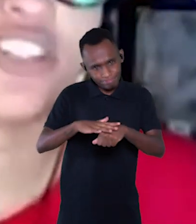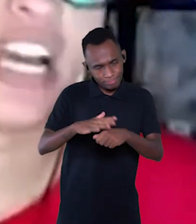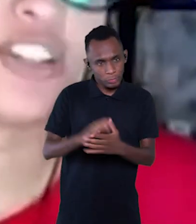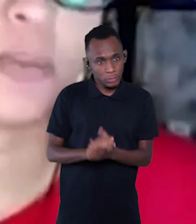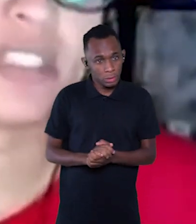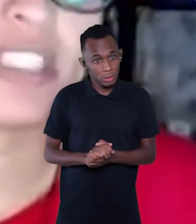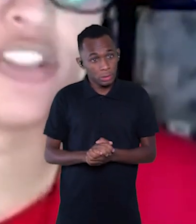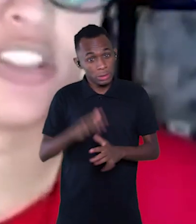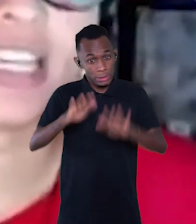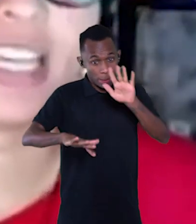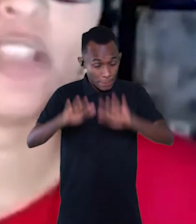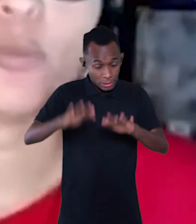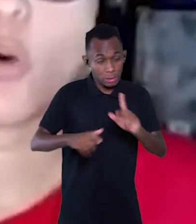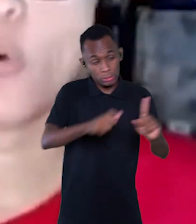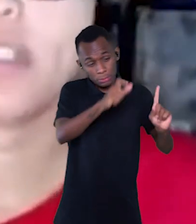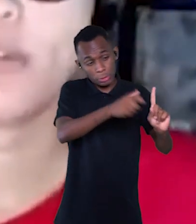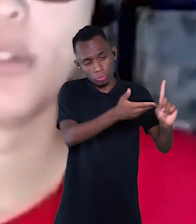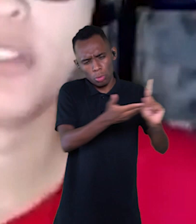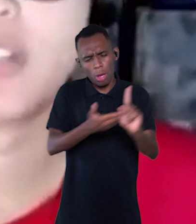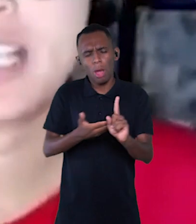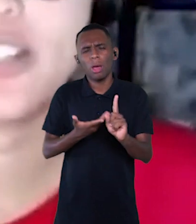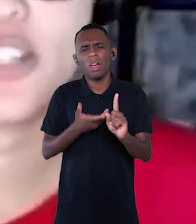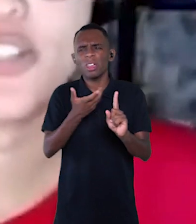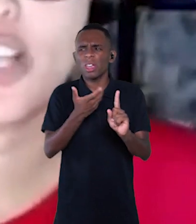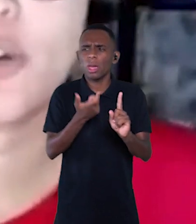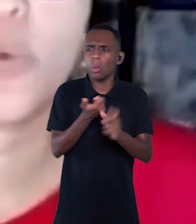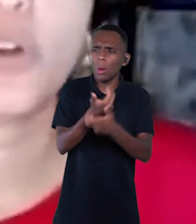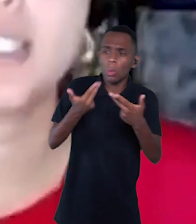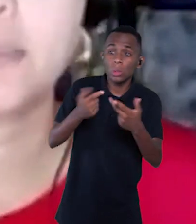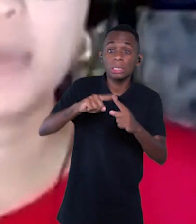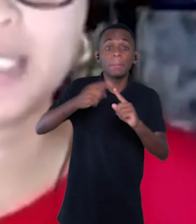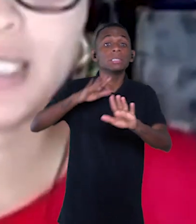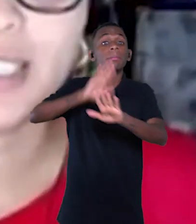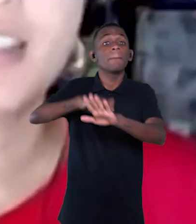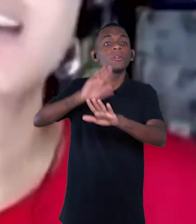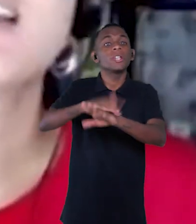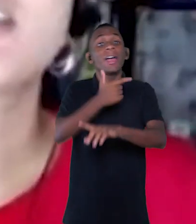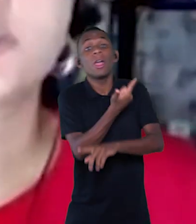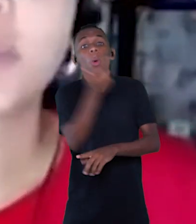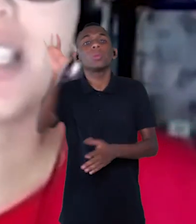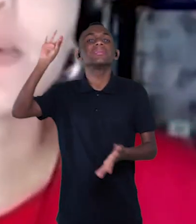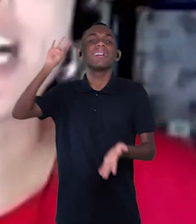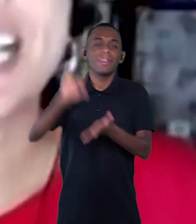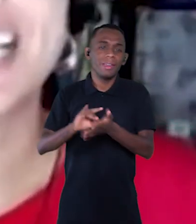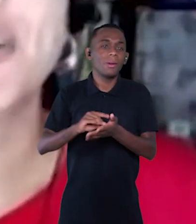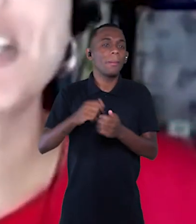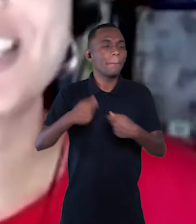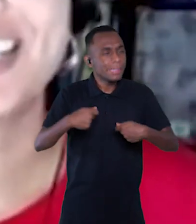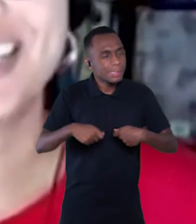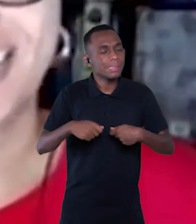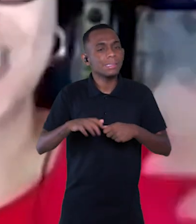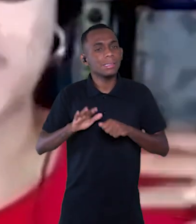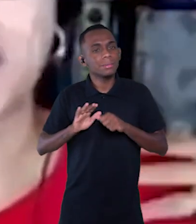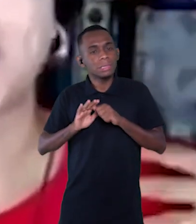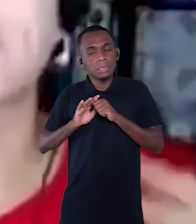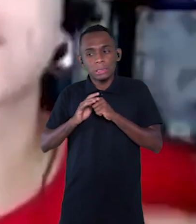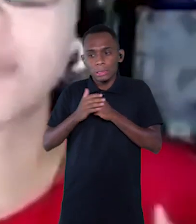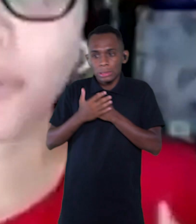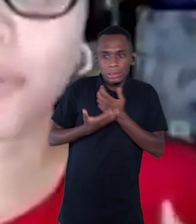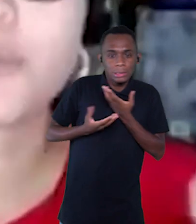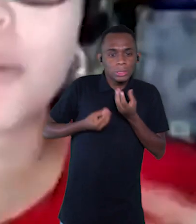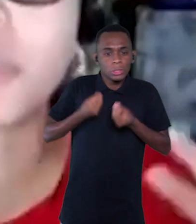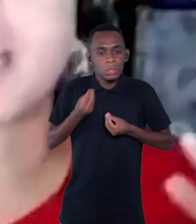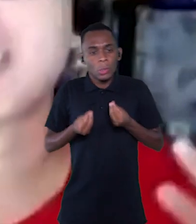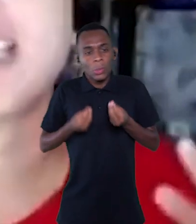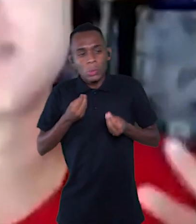vezes a gente acha que o paciente está querendo uma coisa, quando na verdade ele chega com outra demanda e a gente precisa guardar a nossa expectativa